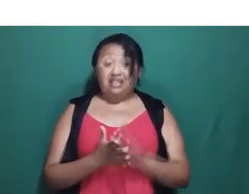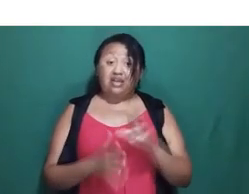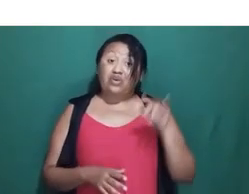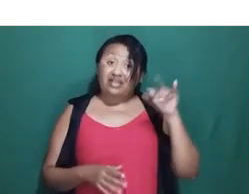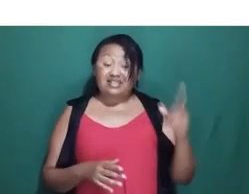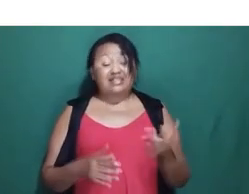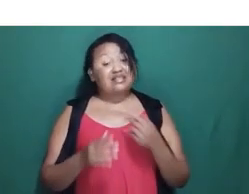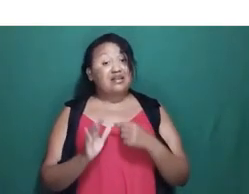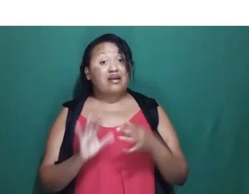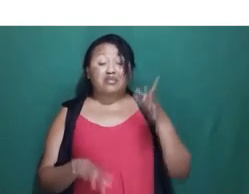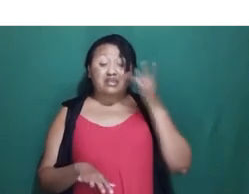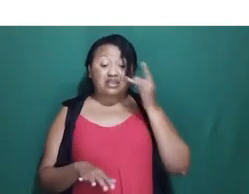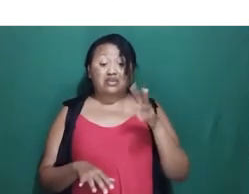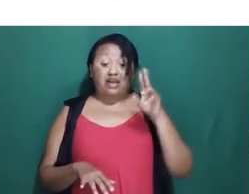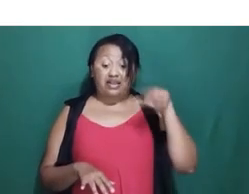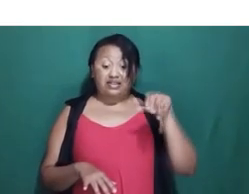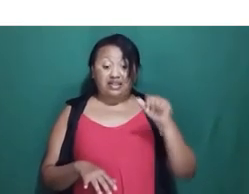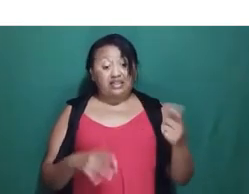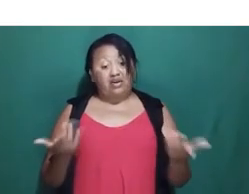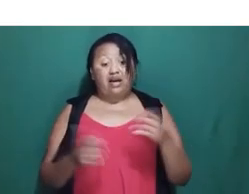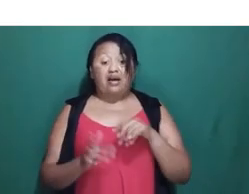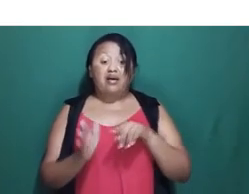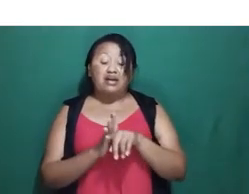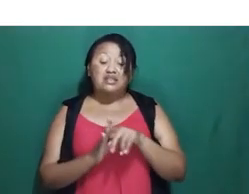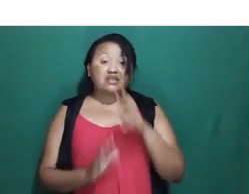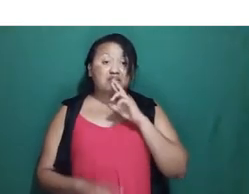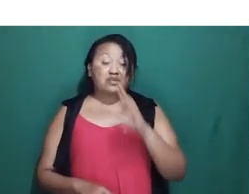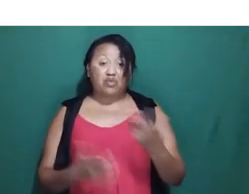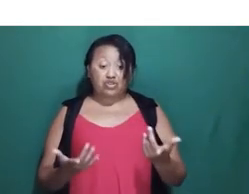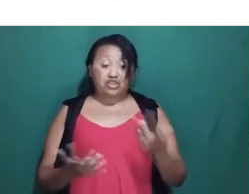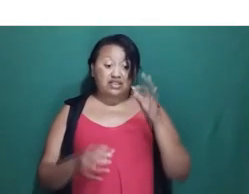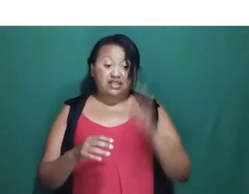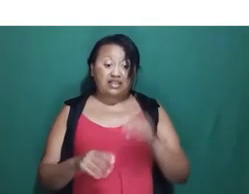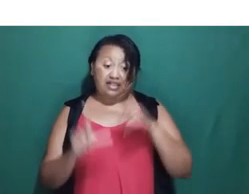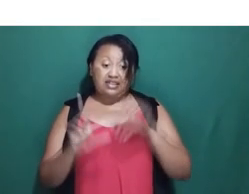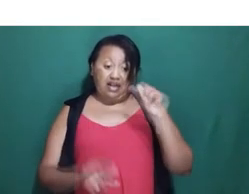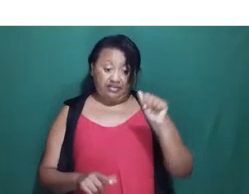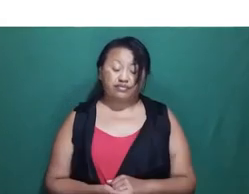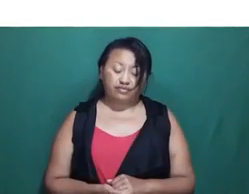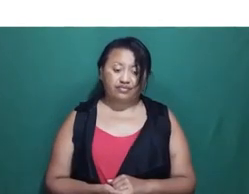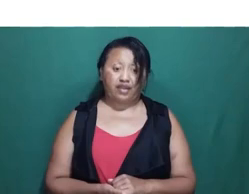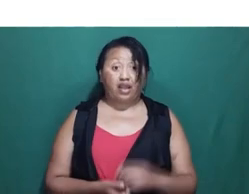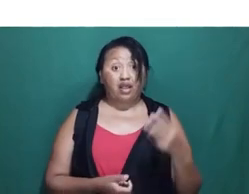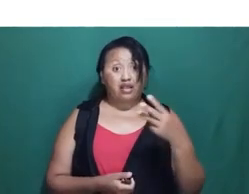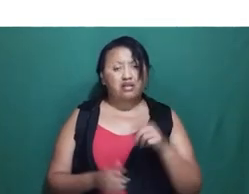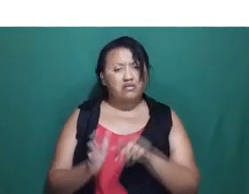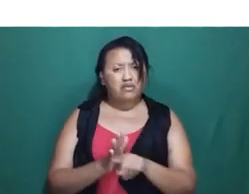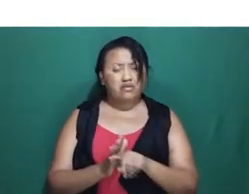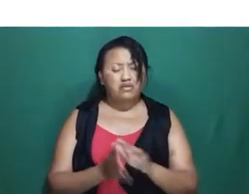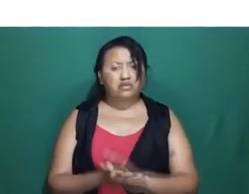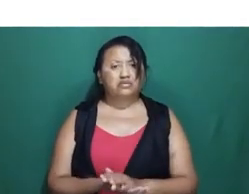então gente aqui nós temos Nossa alternativa correta como sendo a letra a na terceira questão